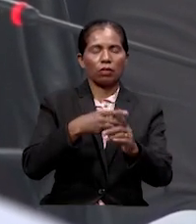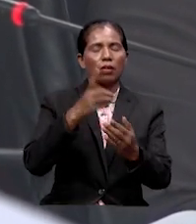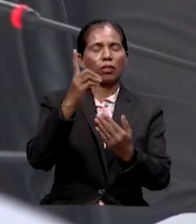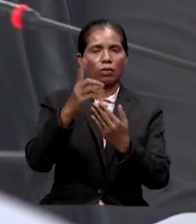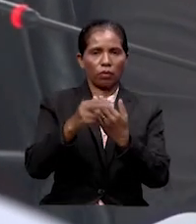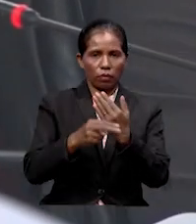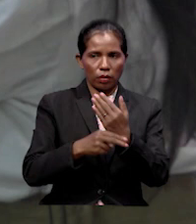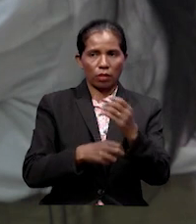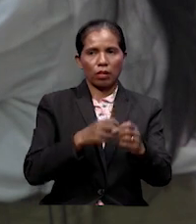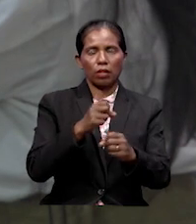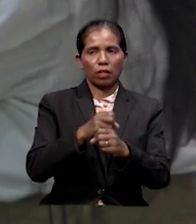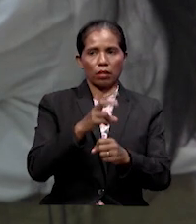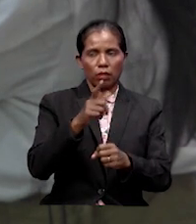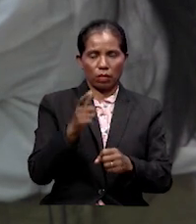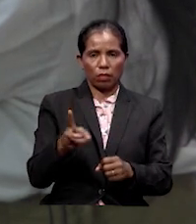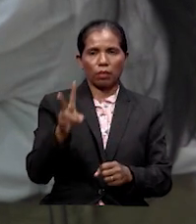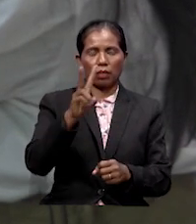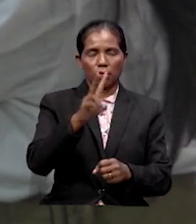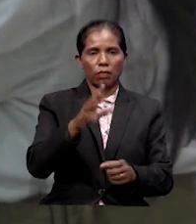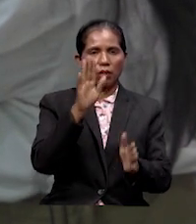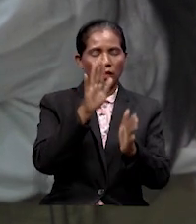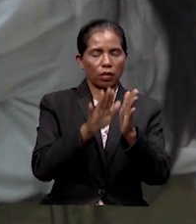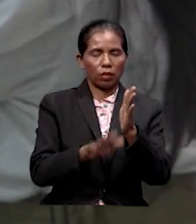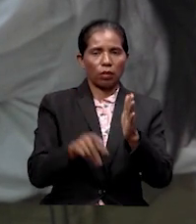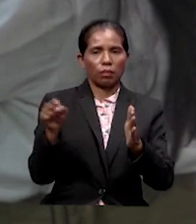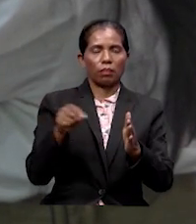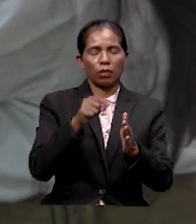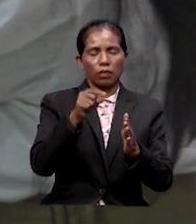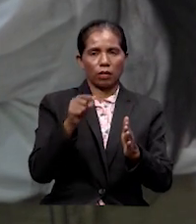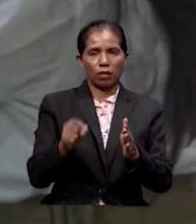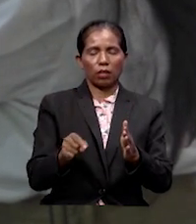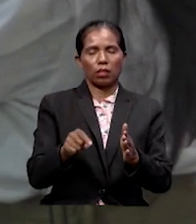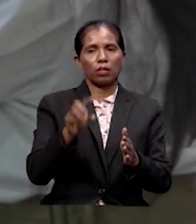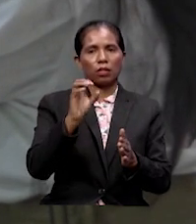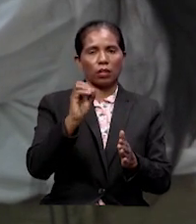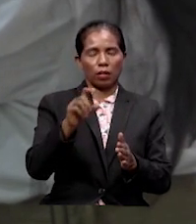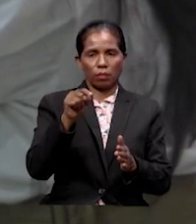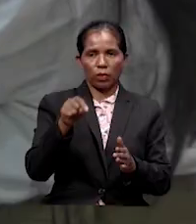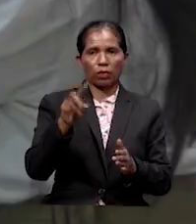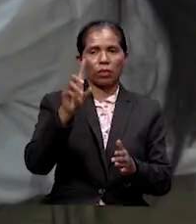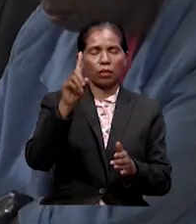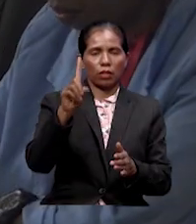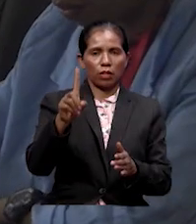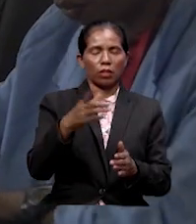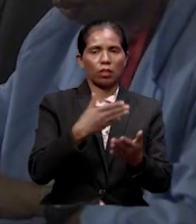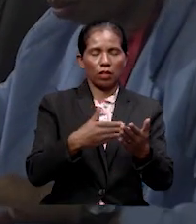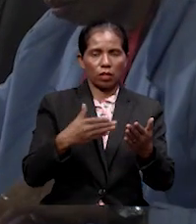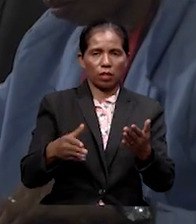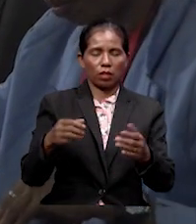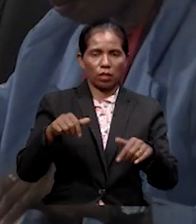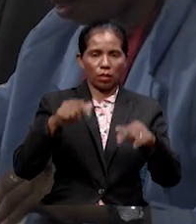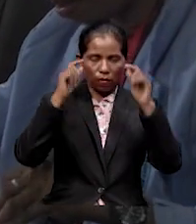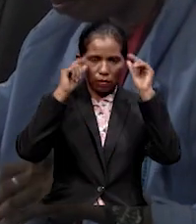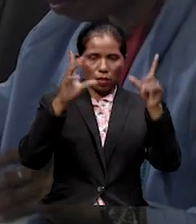tina re un rua ro nulo resing rua nebetum por cento 0.1 no kona ba preso produto lokal ia fulan